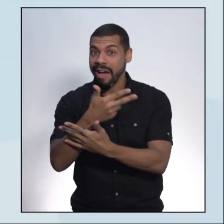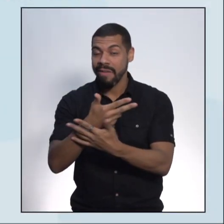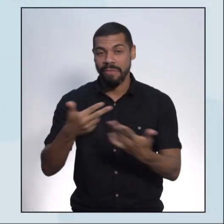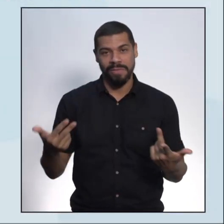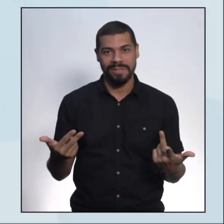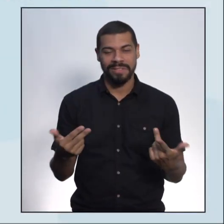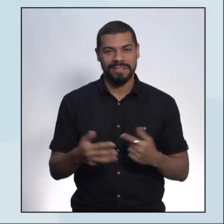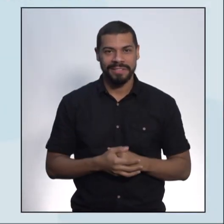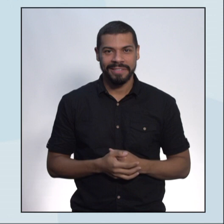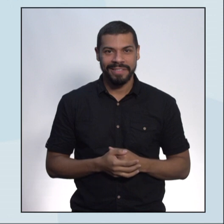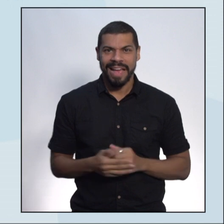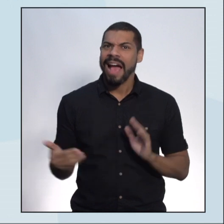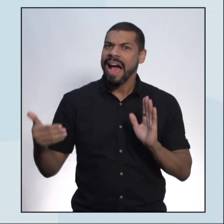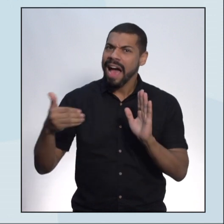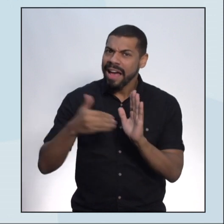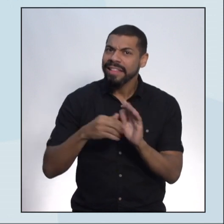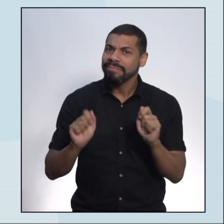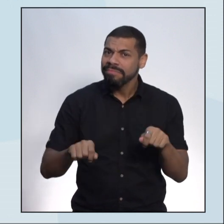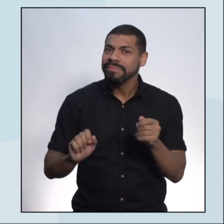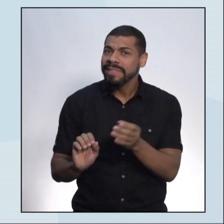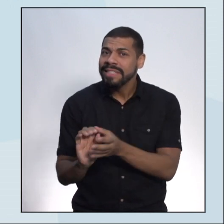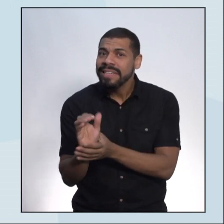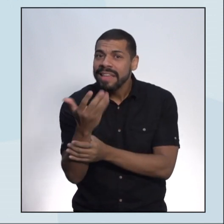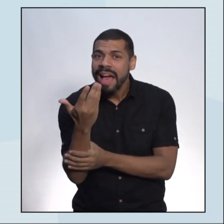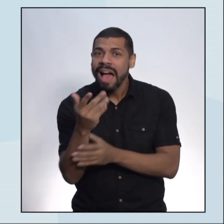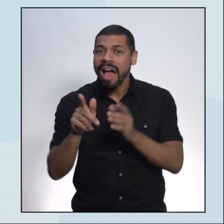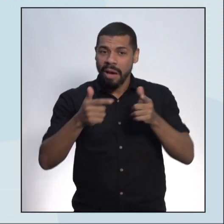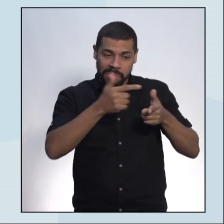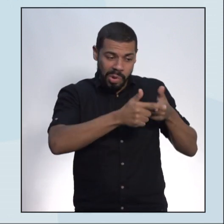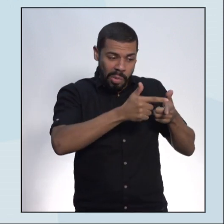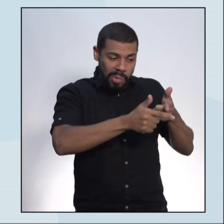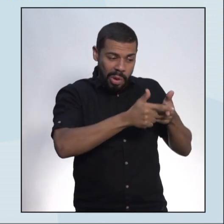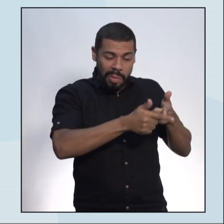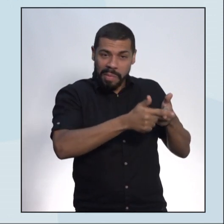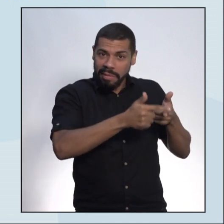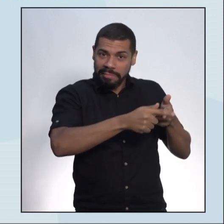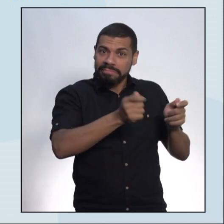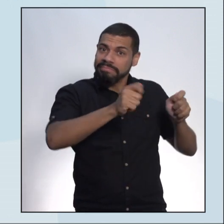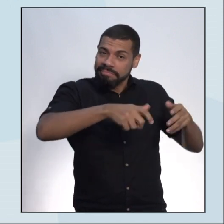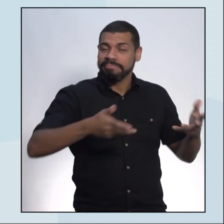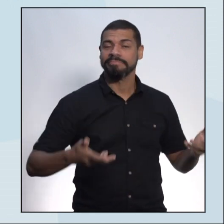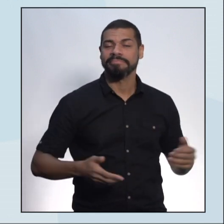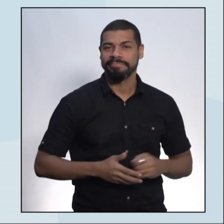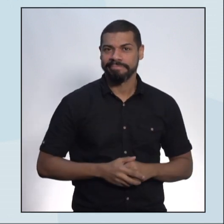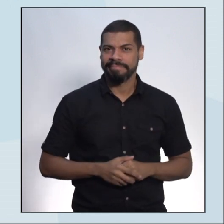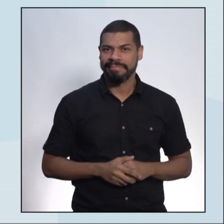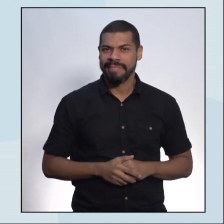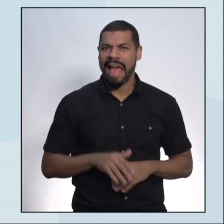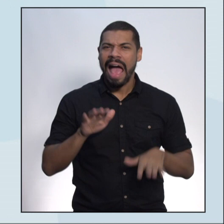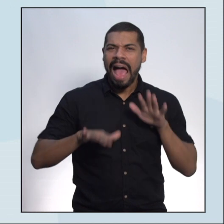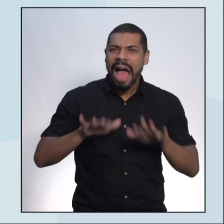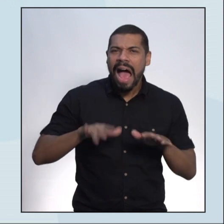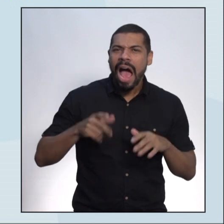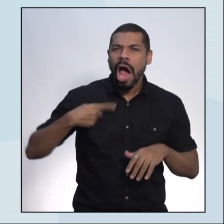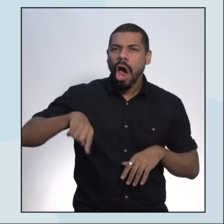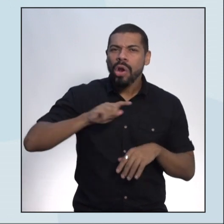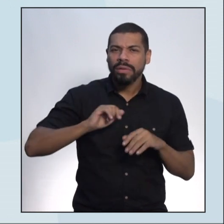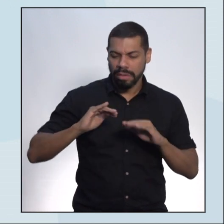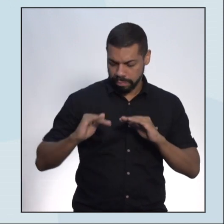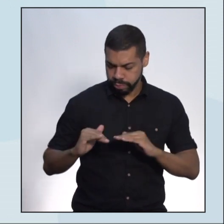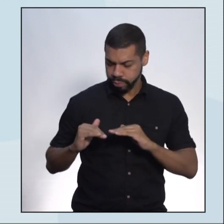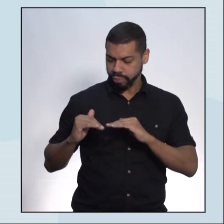Nós somos capazes até de criar coisas para resolver problemas. É isso mesmo. Muitas vezes a nossa criação,